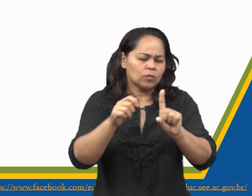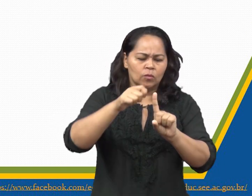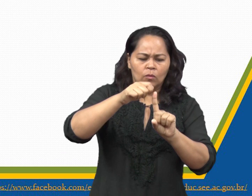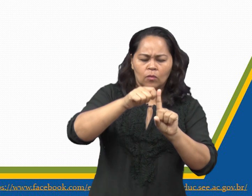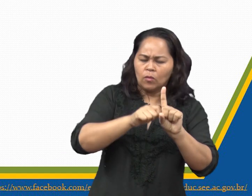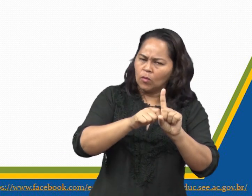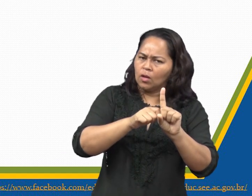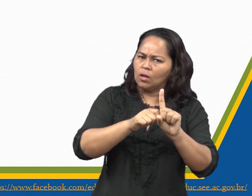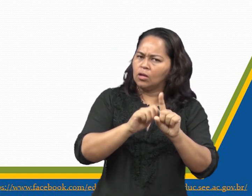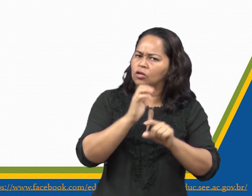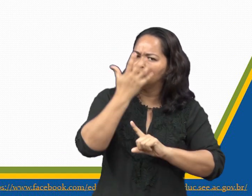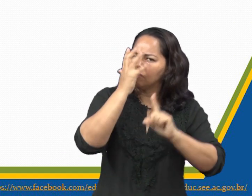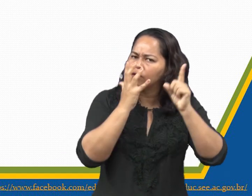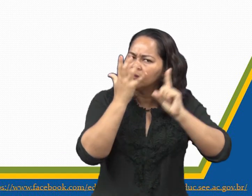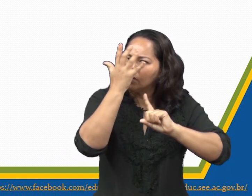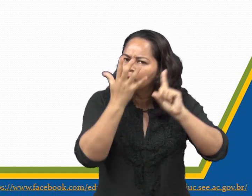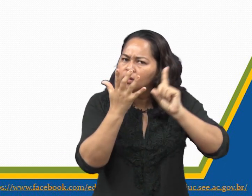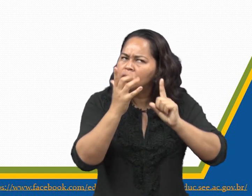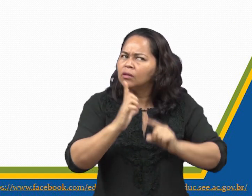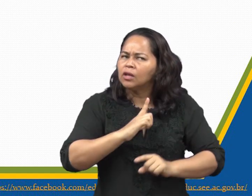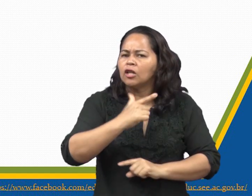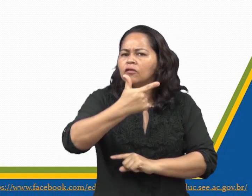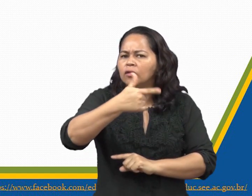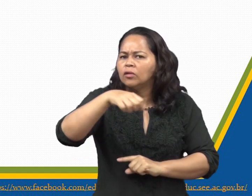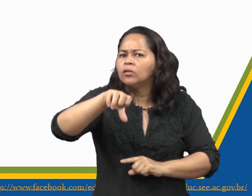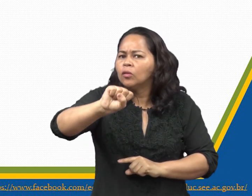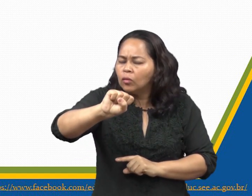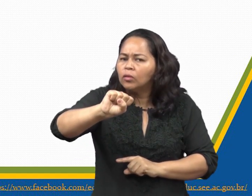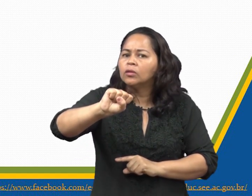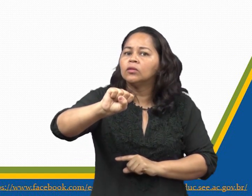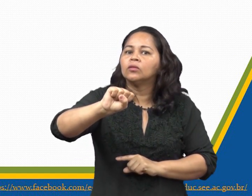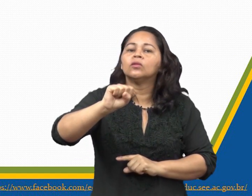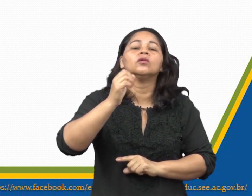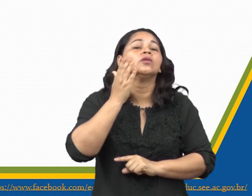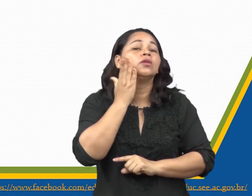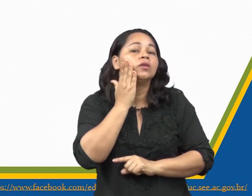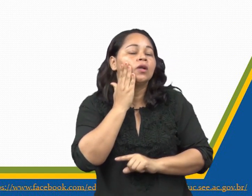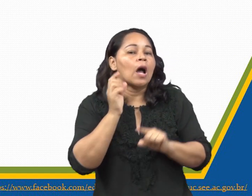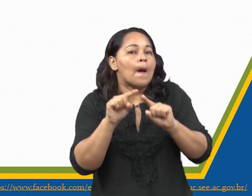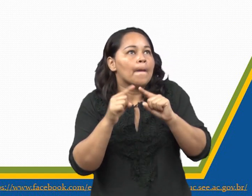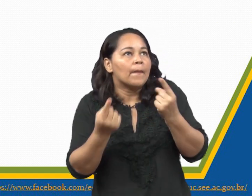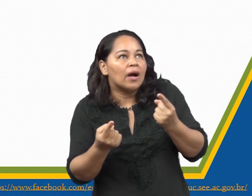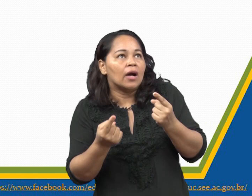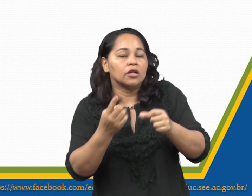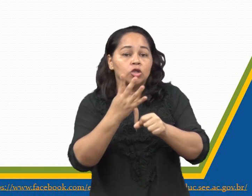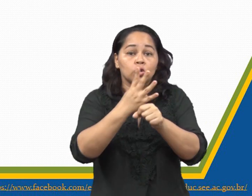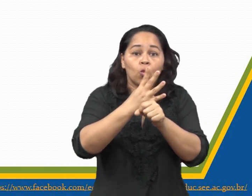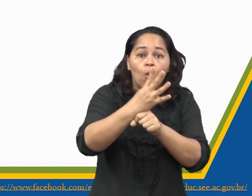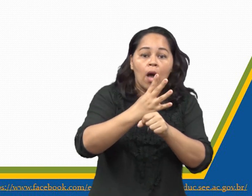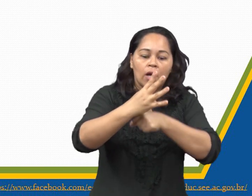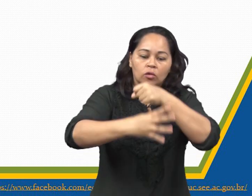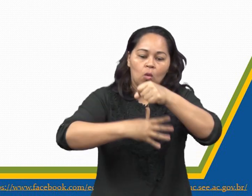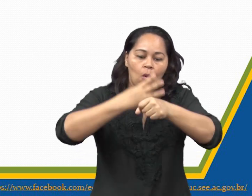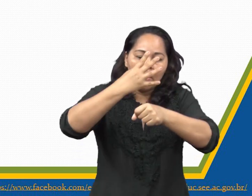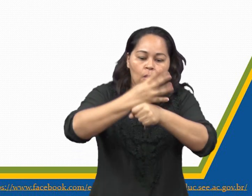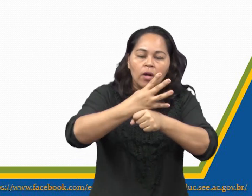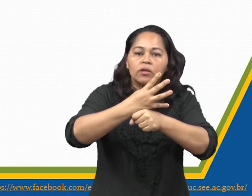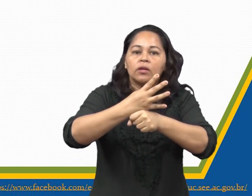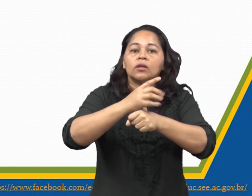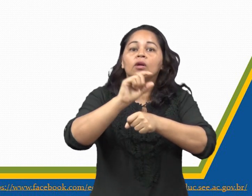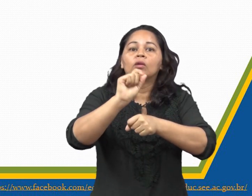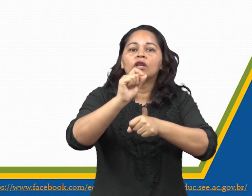fevereiro normalmente tem 28 dias. Mas, contudo, de 4 em 4 anos, ele tem quantos